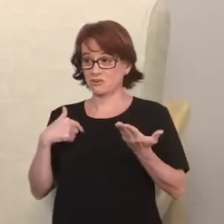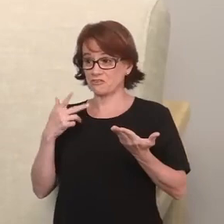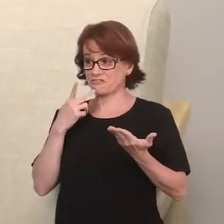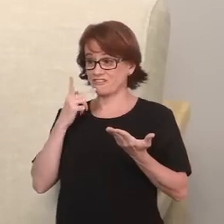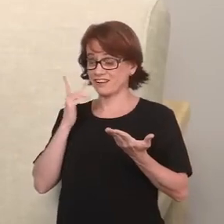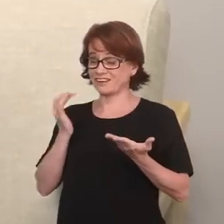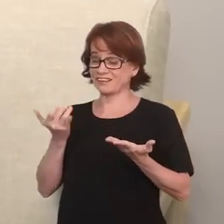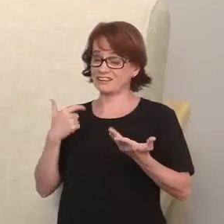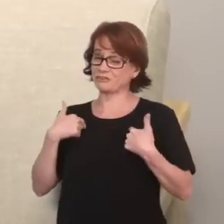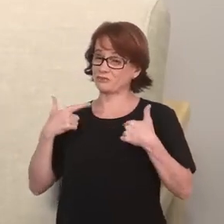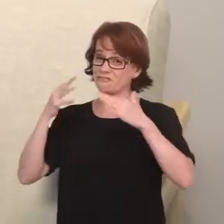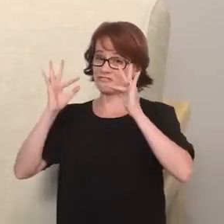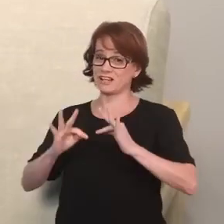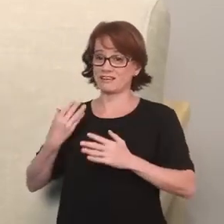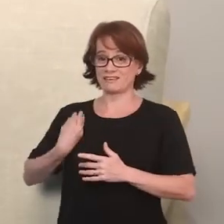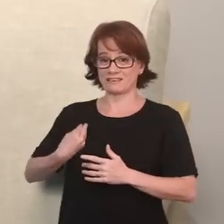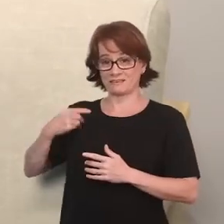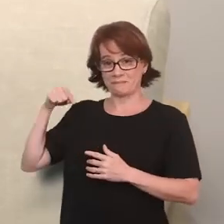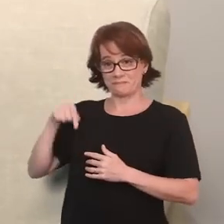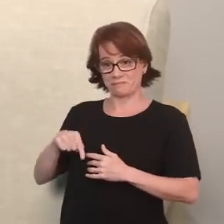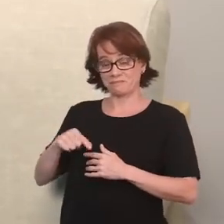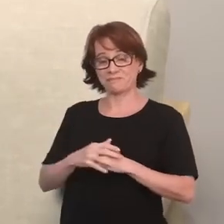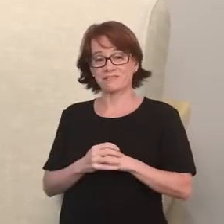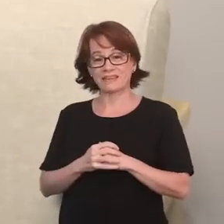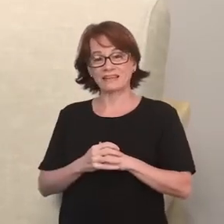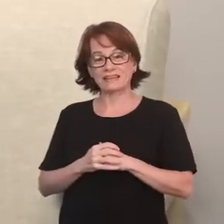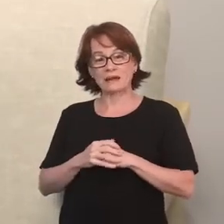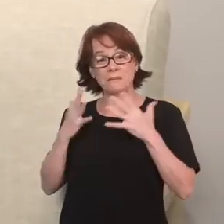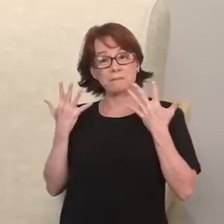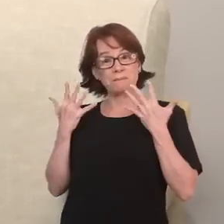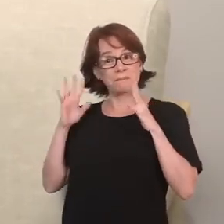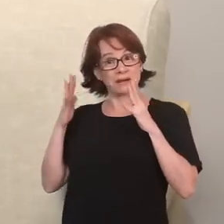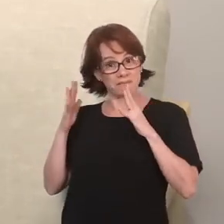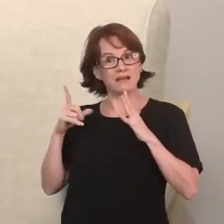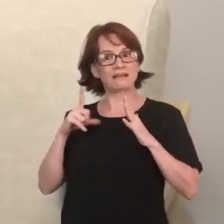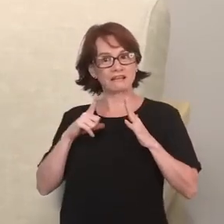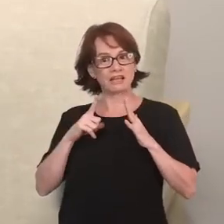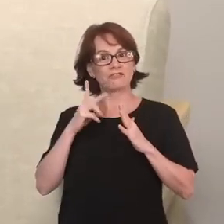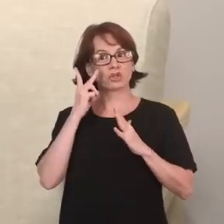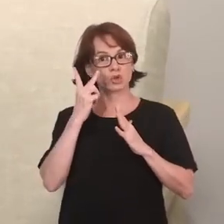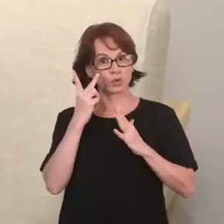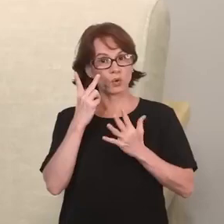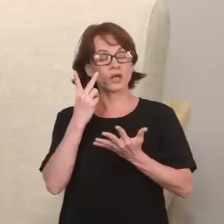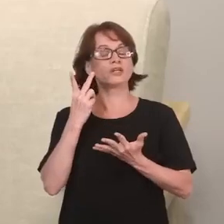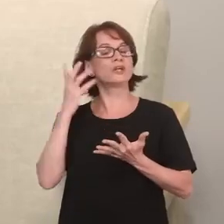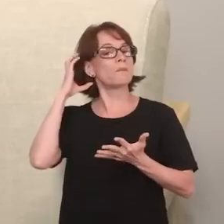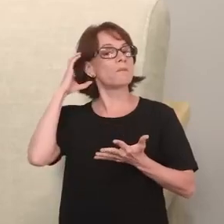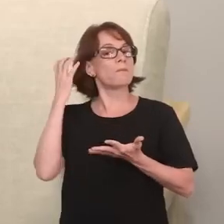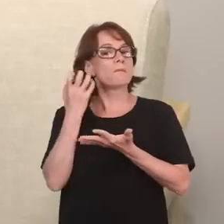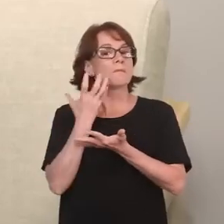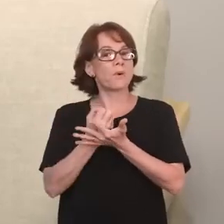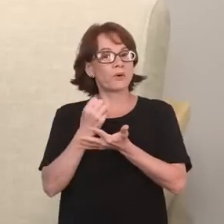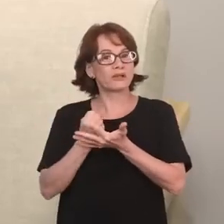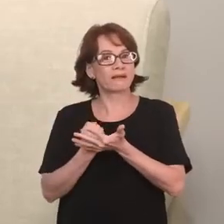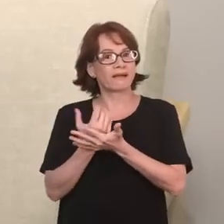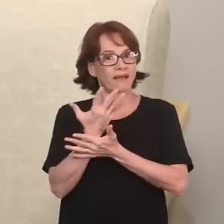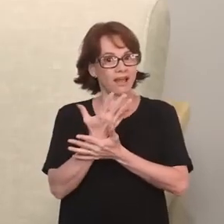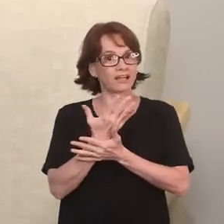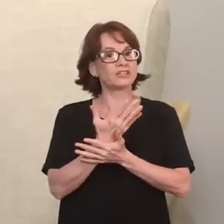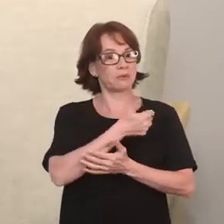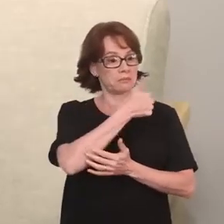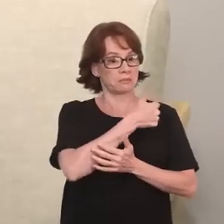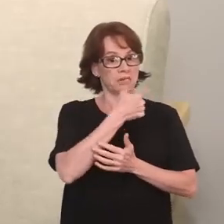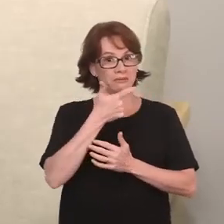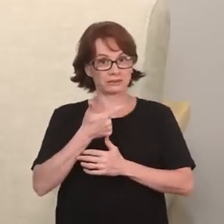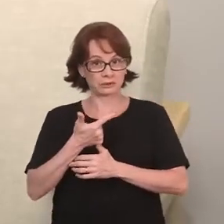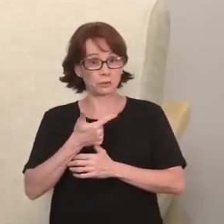né, super alegre de estar aqui. E parabéns pelos 2 episódios anteriores que você fez, né? O primeiro com a Zoe Martins, o segundo com o